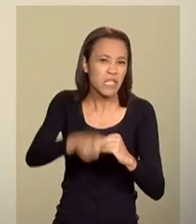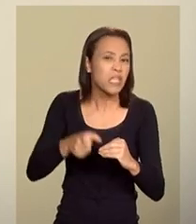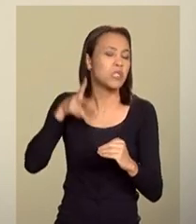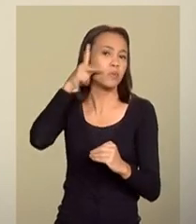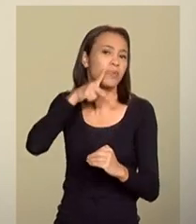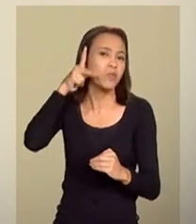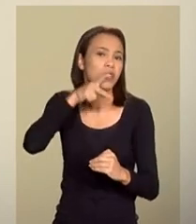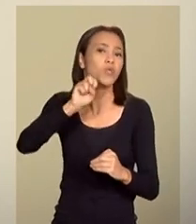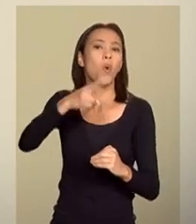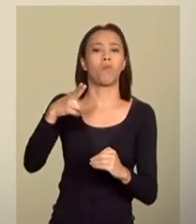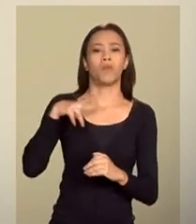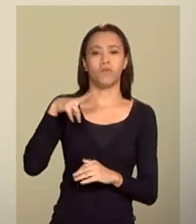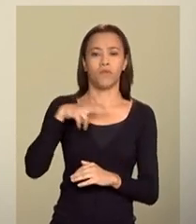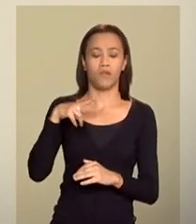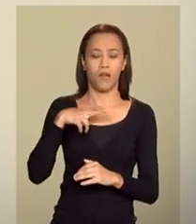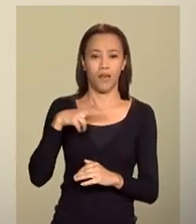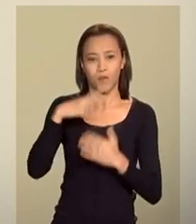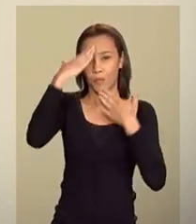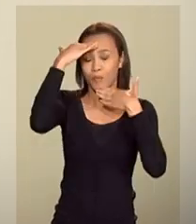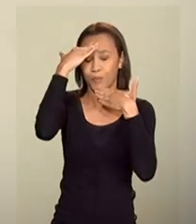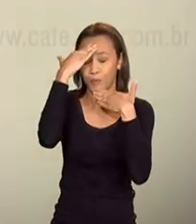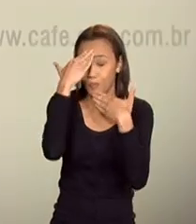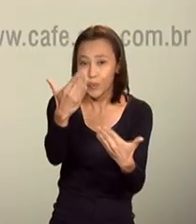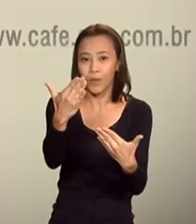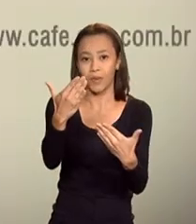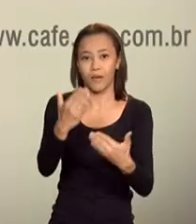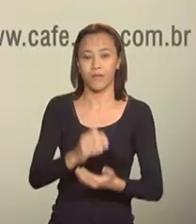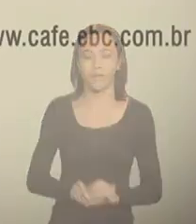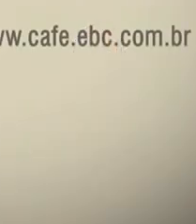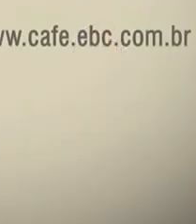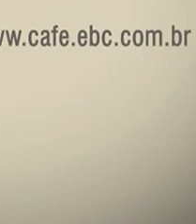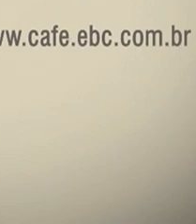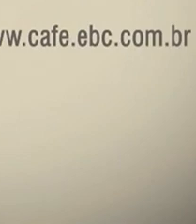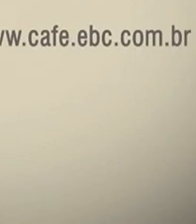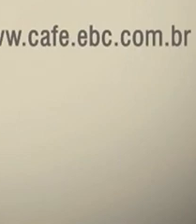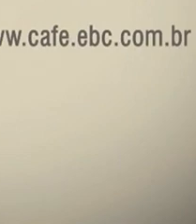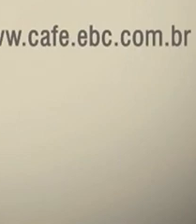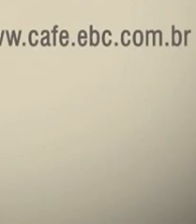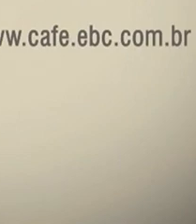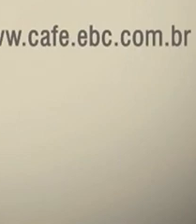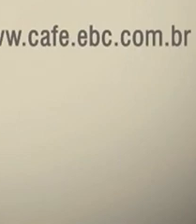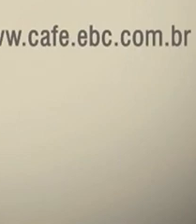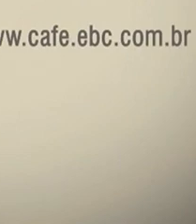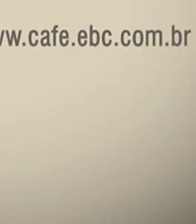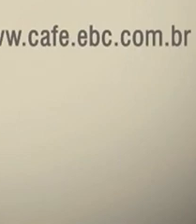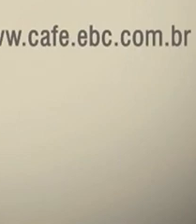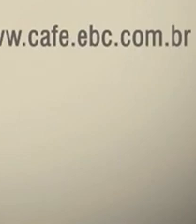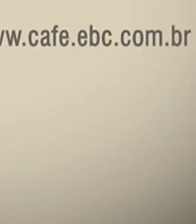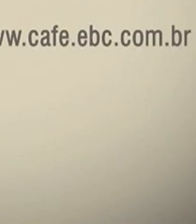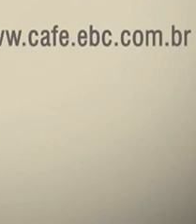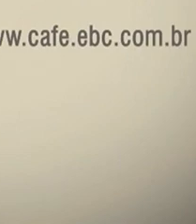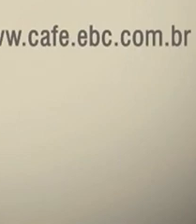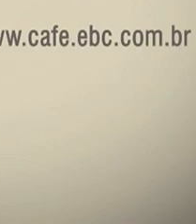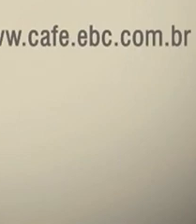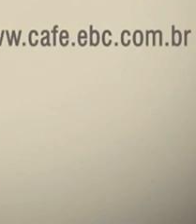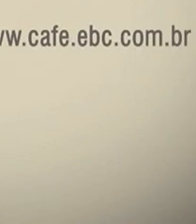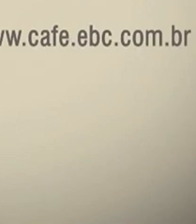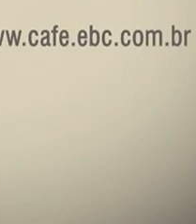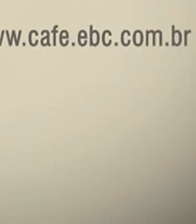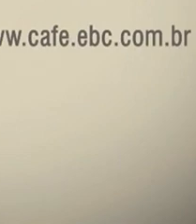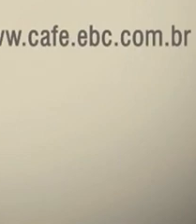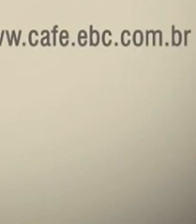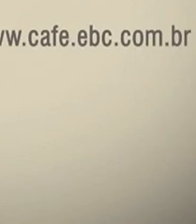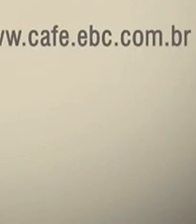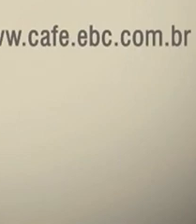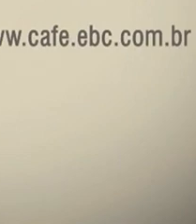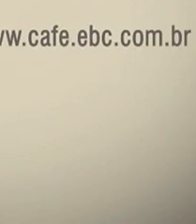políticos ou pessoais muito obrigada E você que nos Ouve aqui no café com a Presidenta pode acessar esse programa